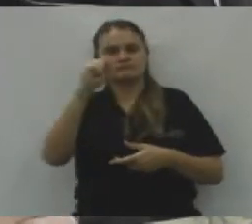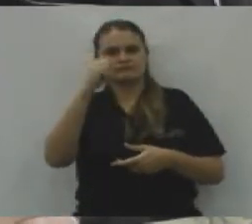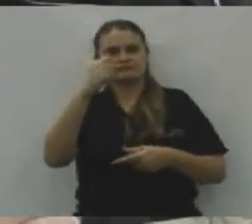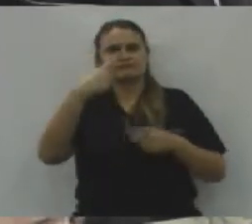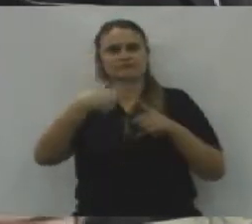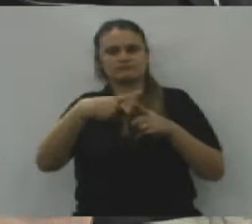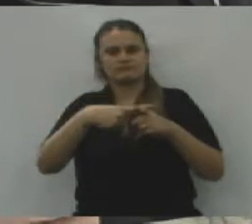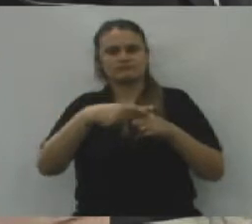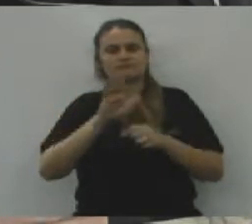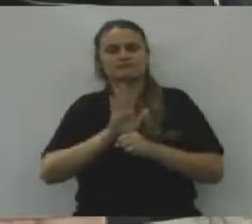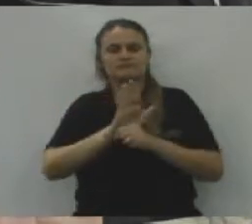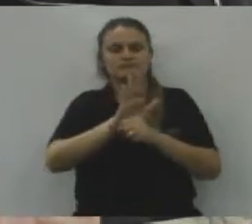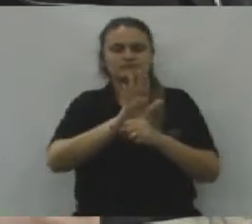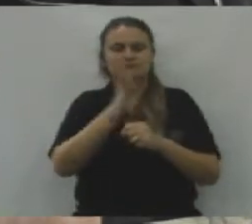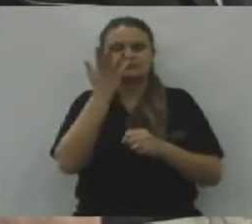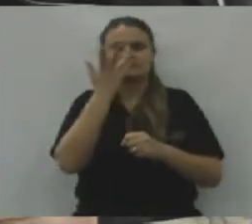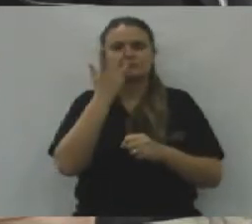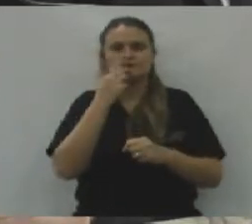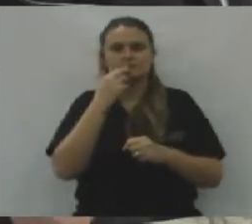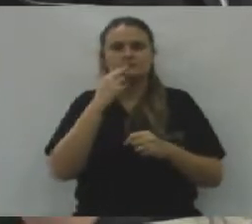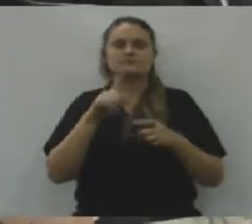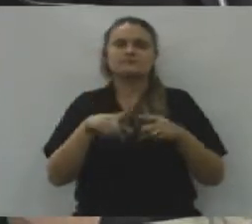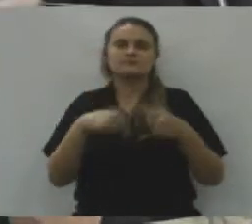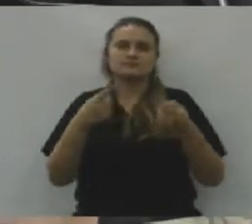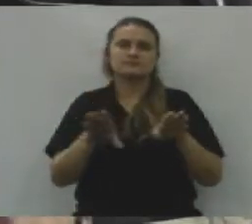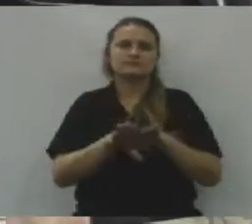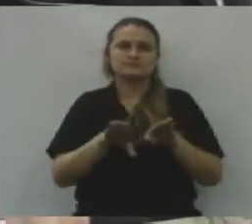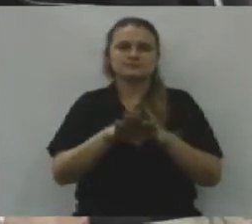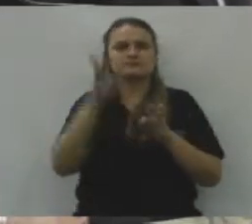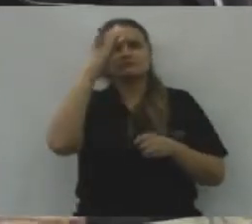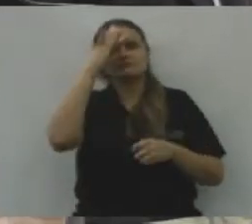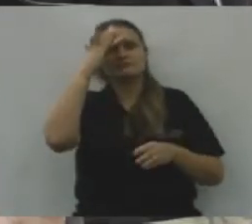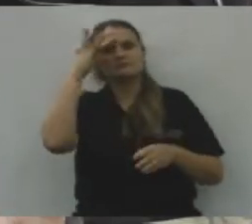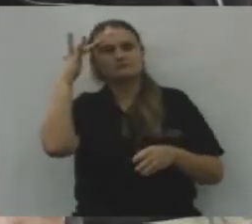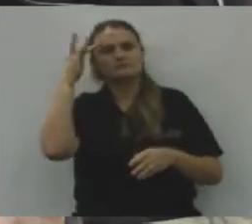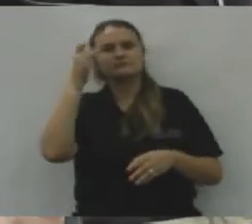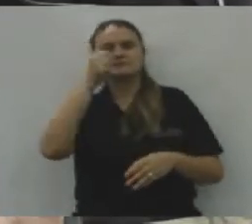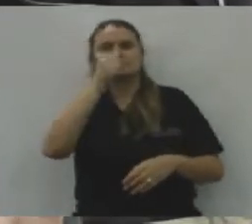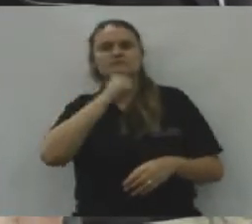atendimentos no sentido não só de crianças, mas de pessoas de mais idade também.